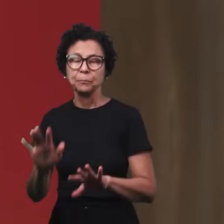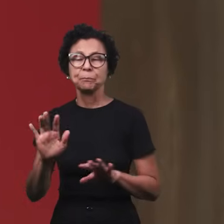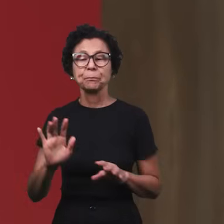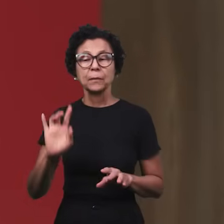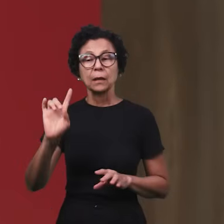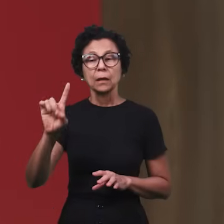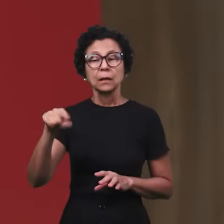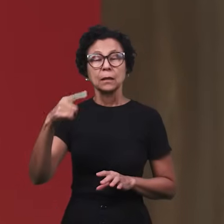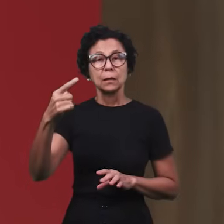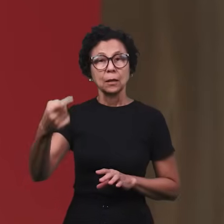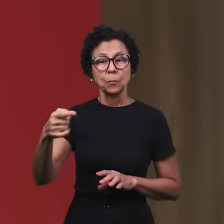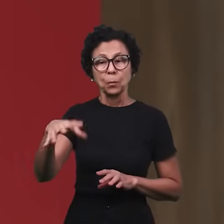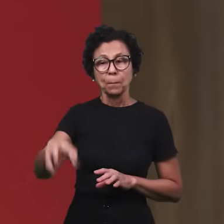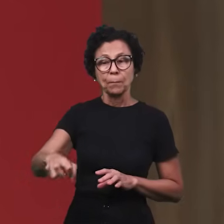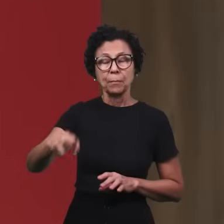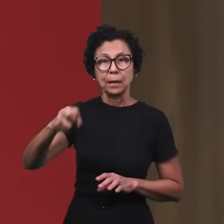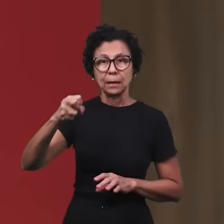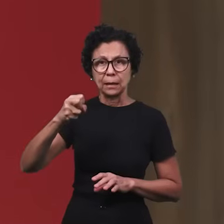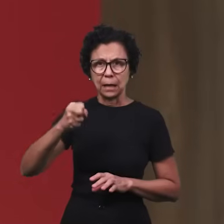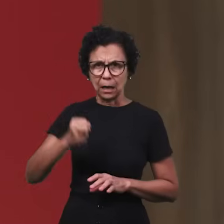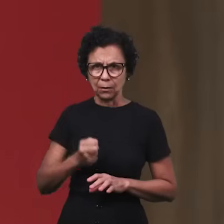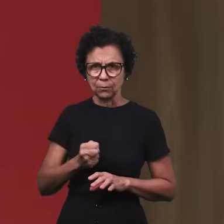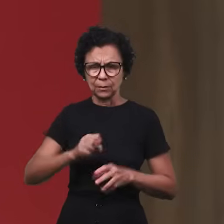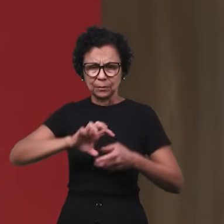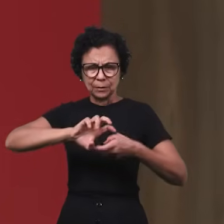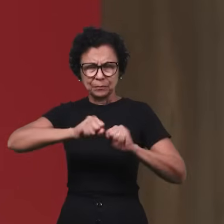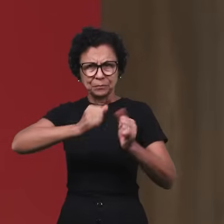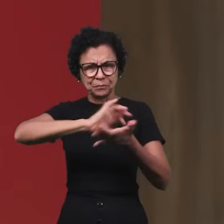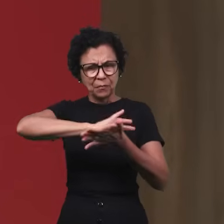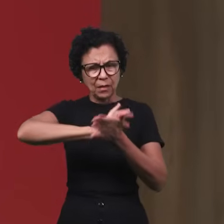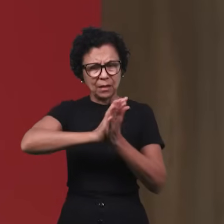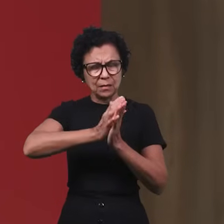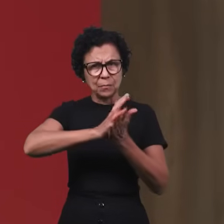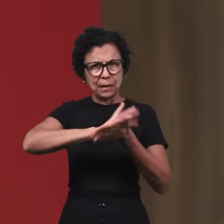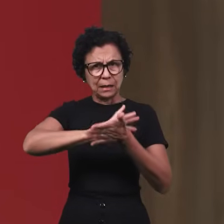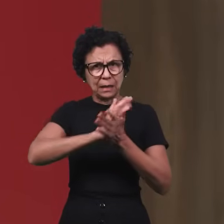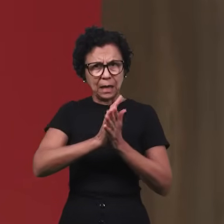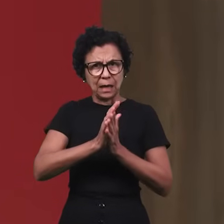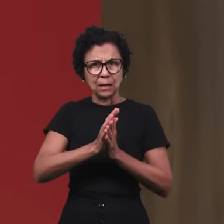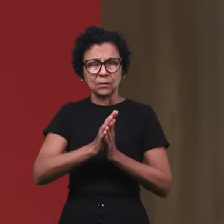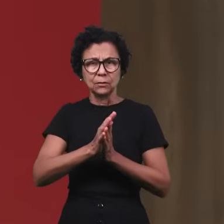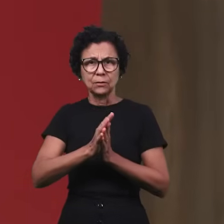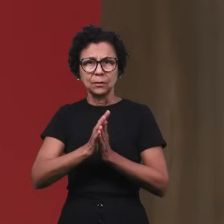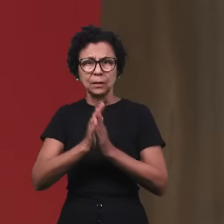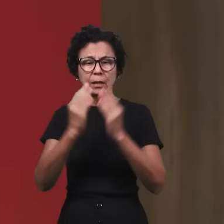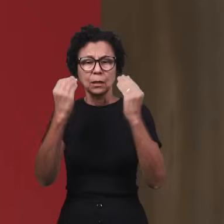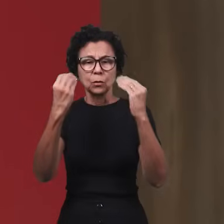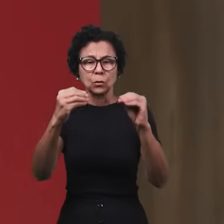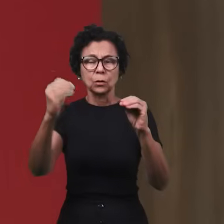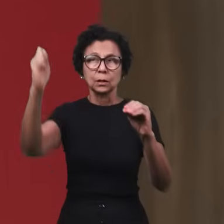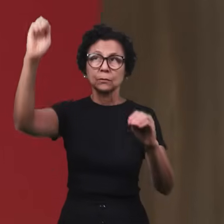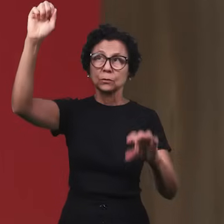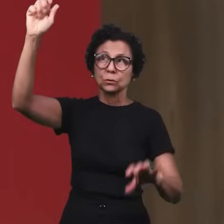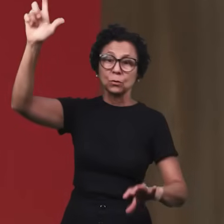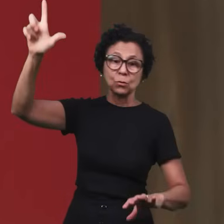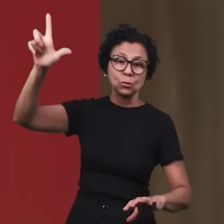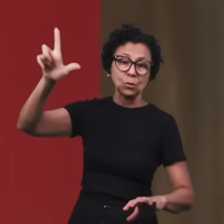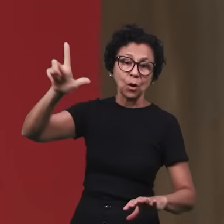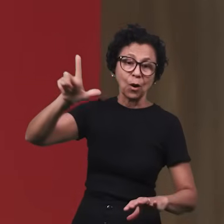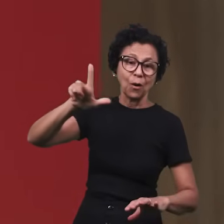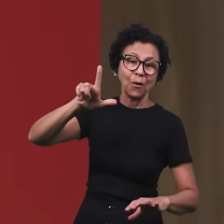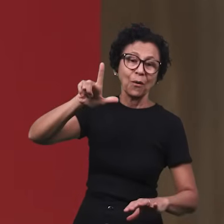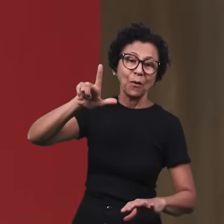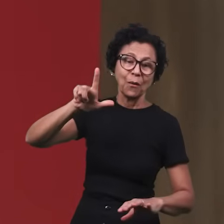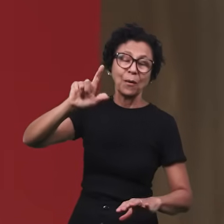triturado. Depois secava no sol e em seguida começava, só depois de todo esse processo,